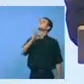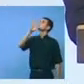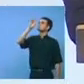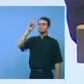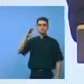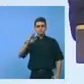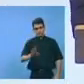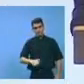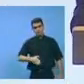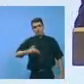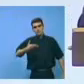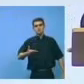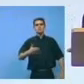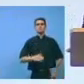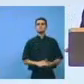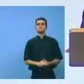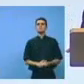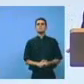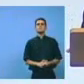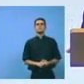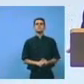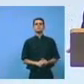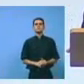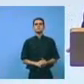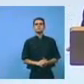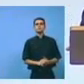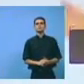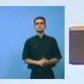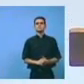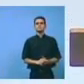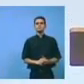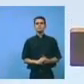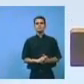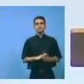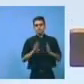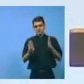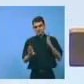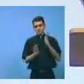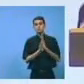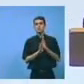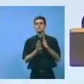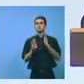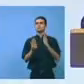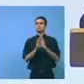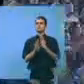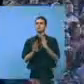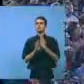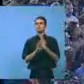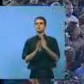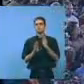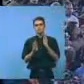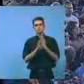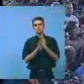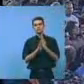Aí foi descoberto o livro da lei, que tinha sido escondido, perdido.